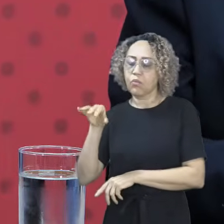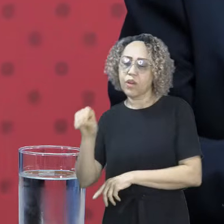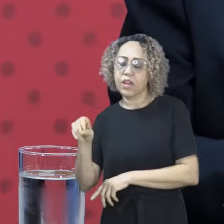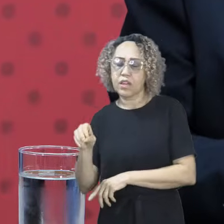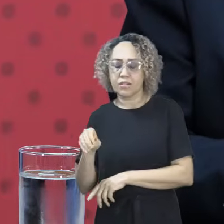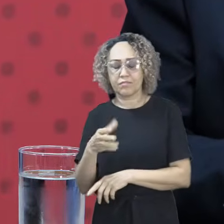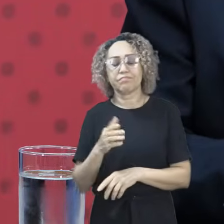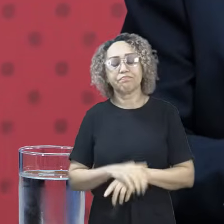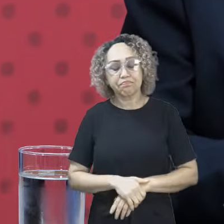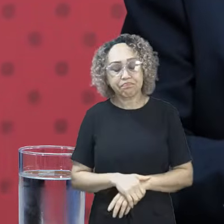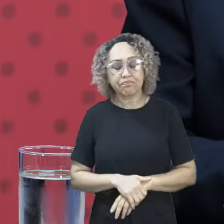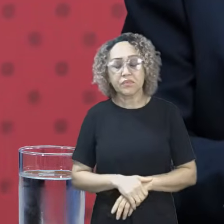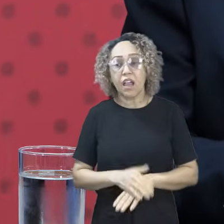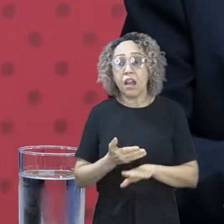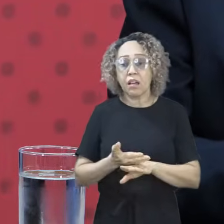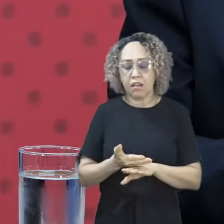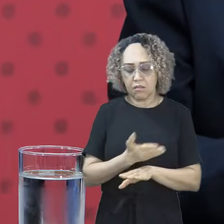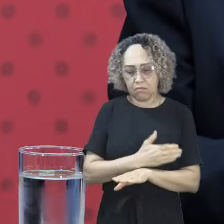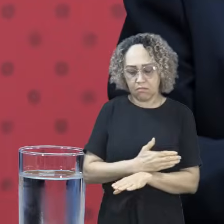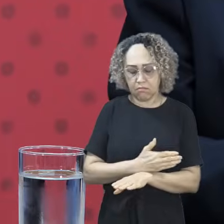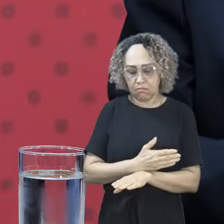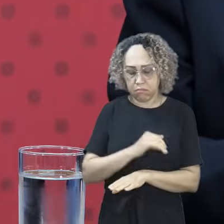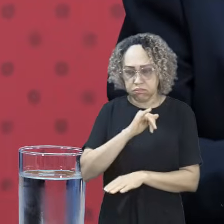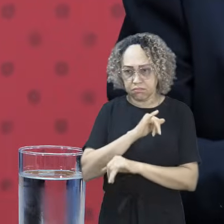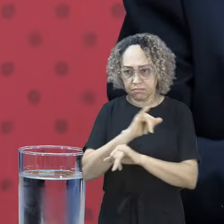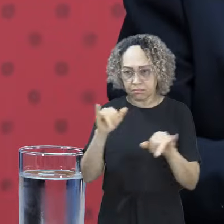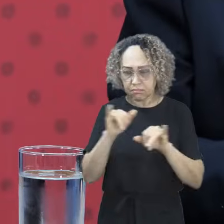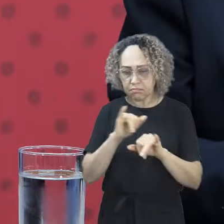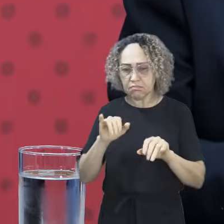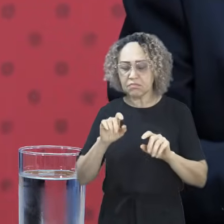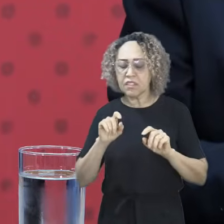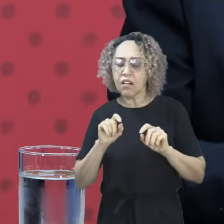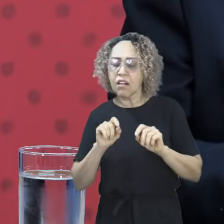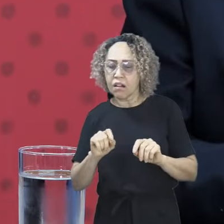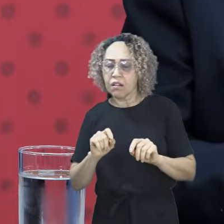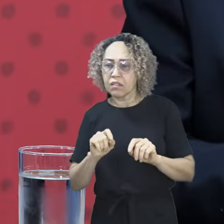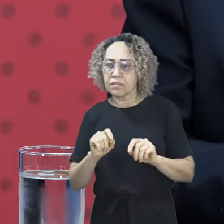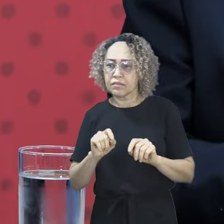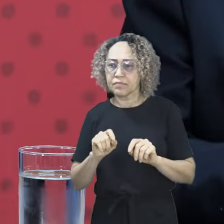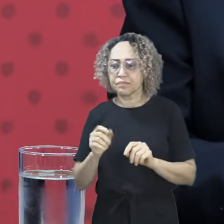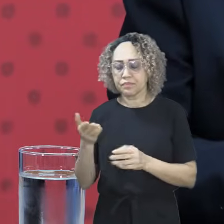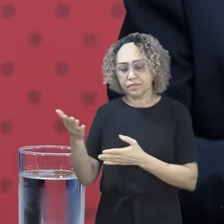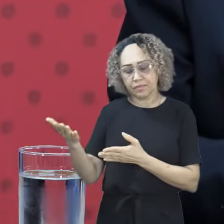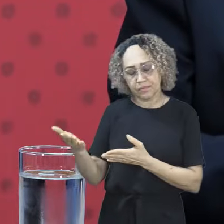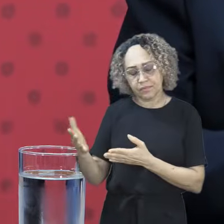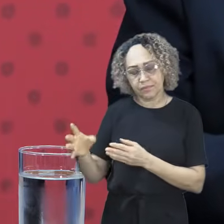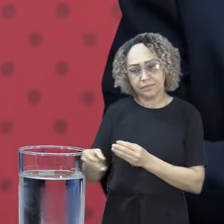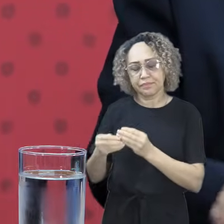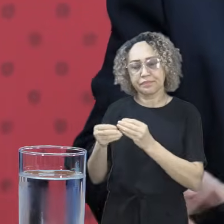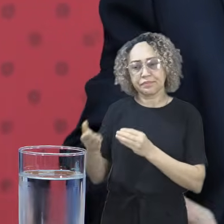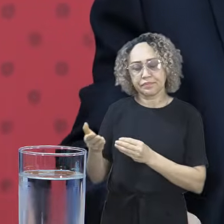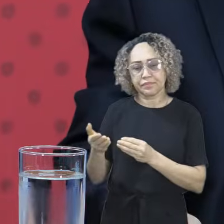que o Humberto fez, também já deve ter sido dito aqui, toda a nossa solidariedade,